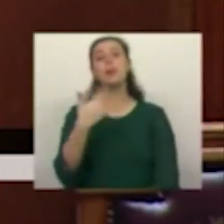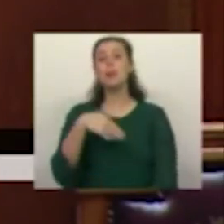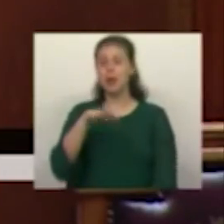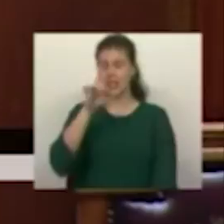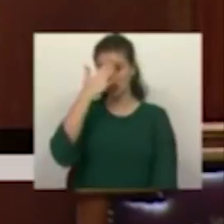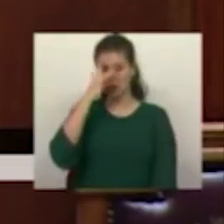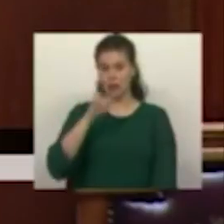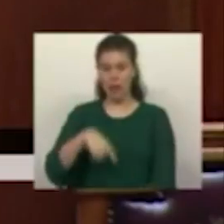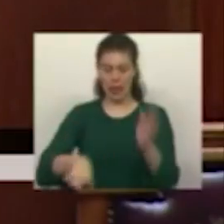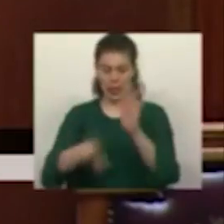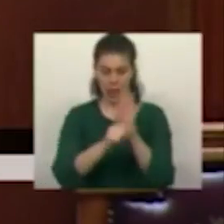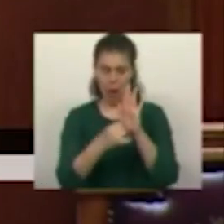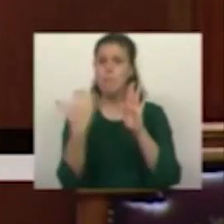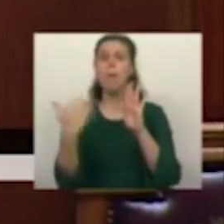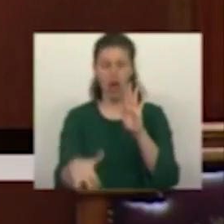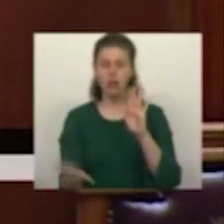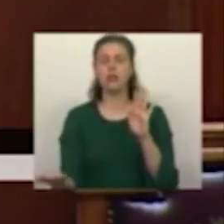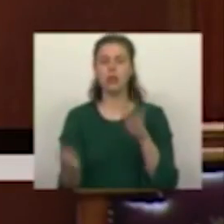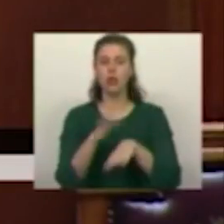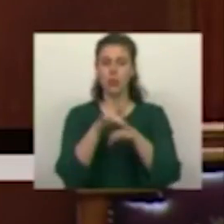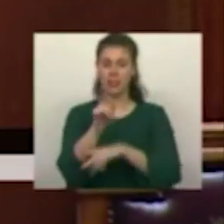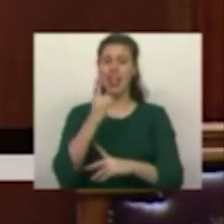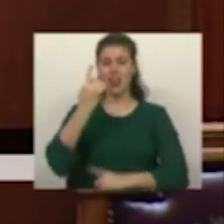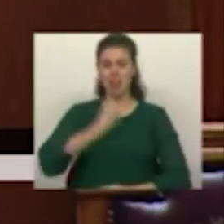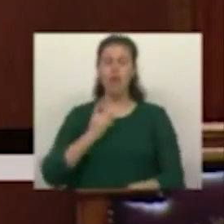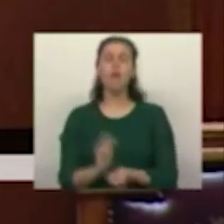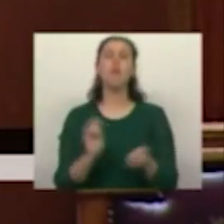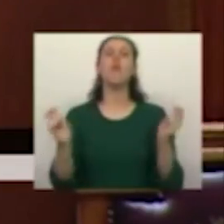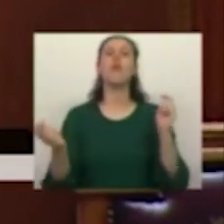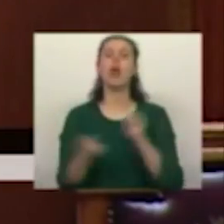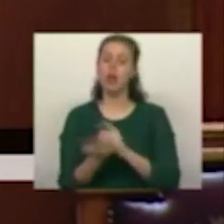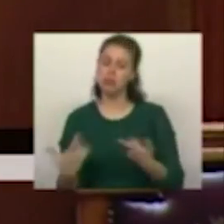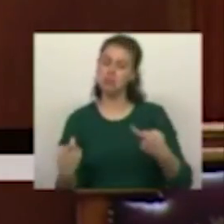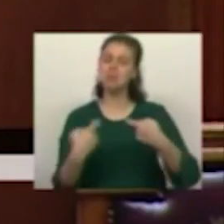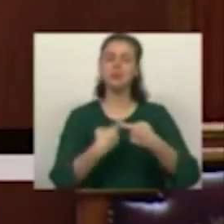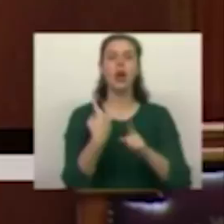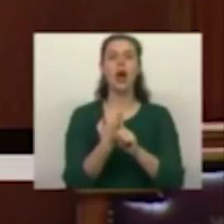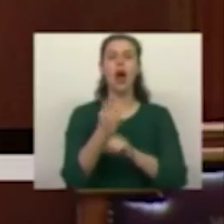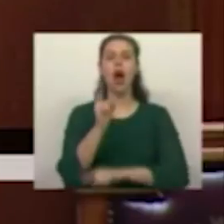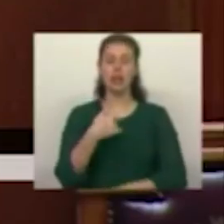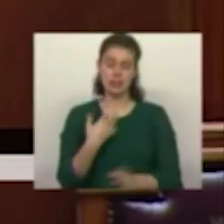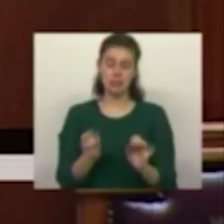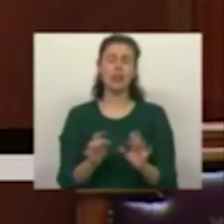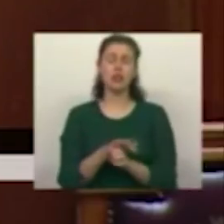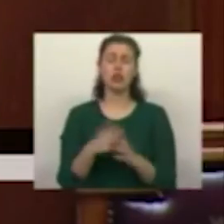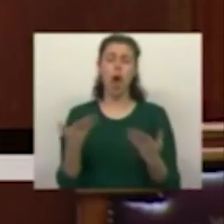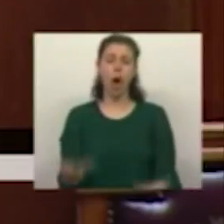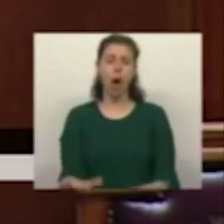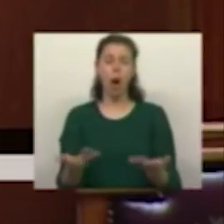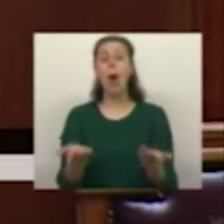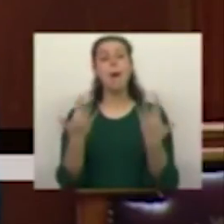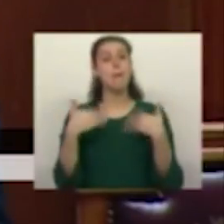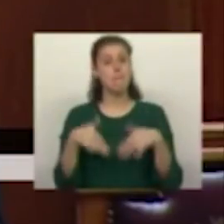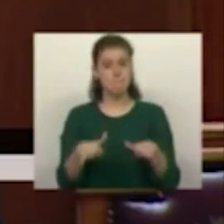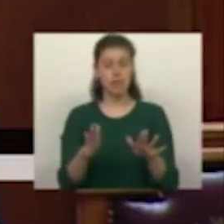entanto, que a lei está errada e que por isso deve ser alterada e adequada àquilo que está em causa. No